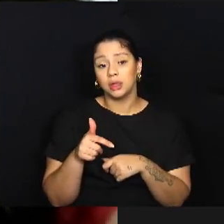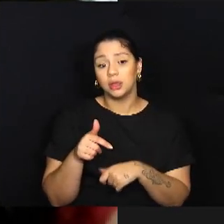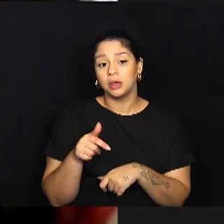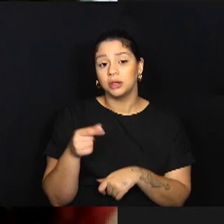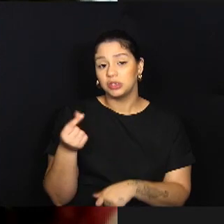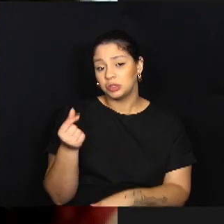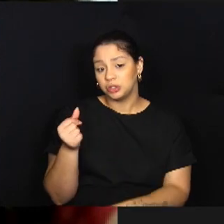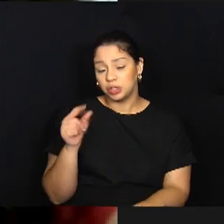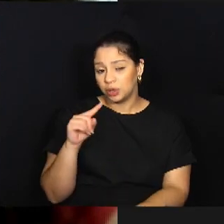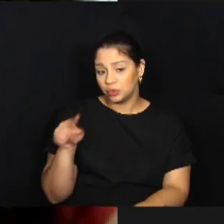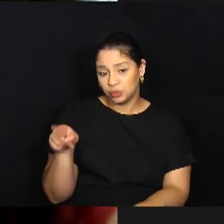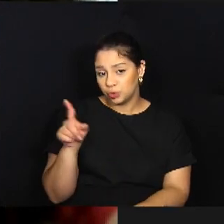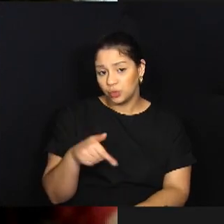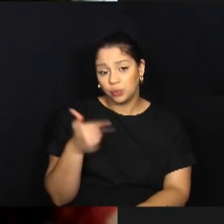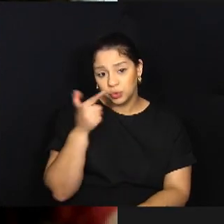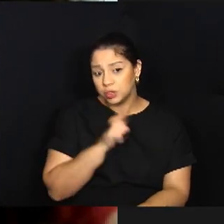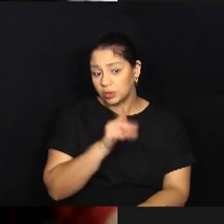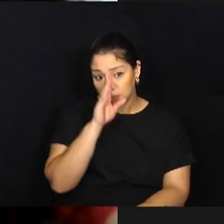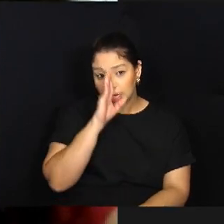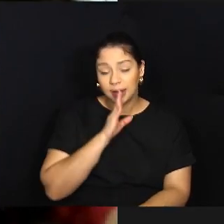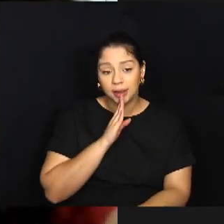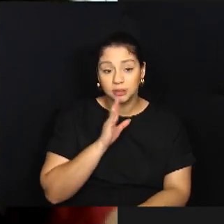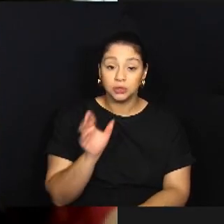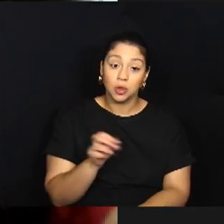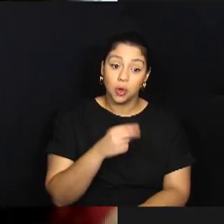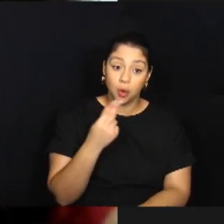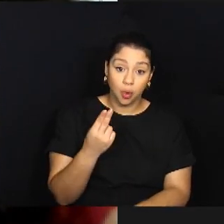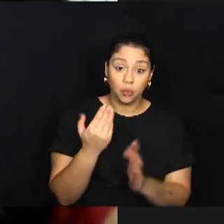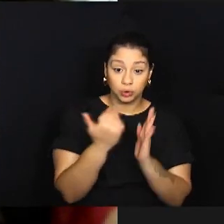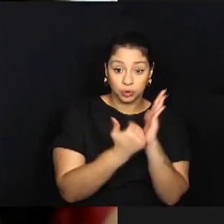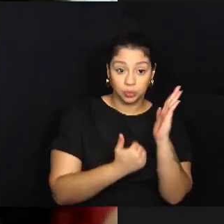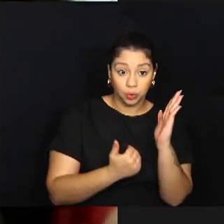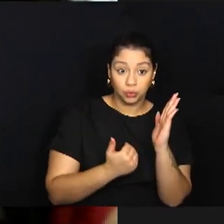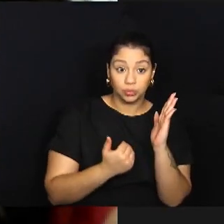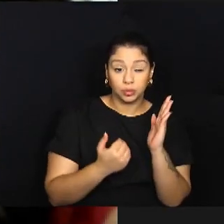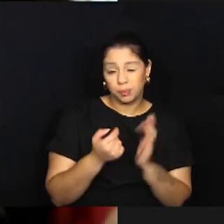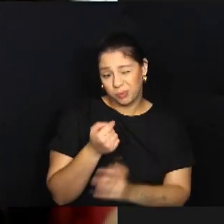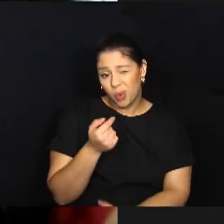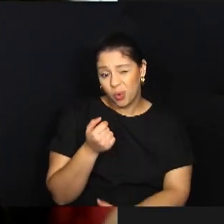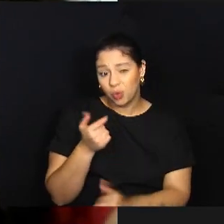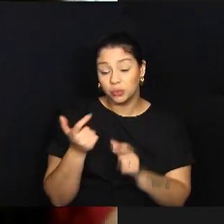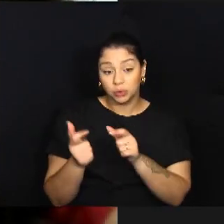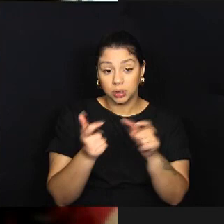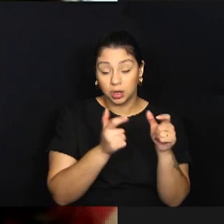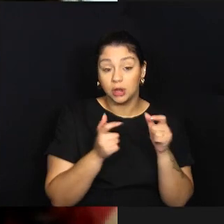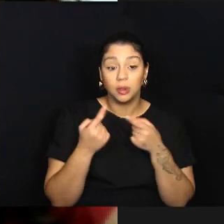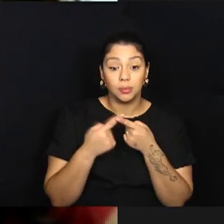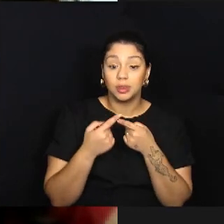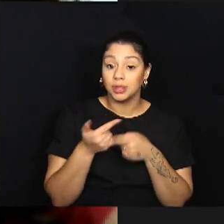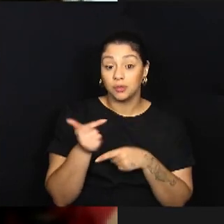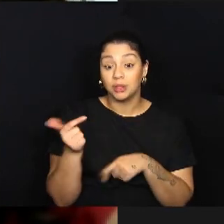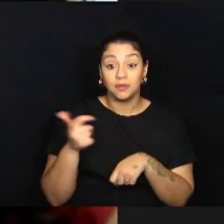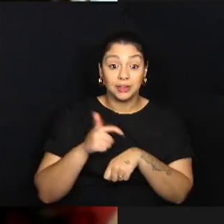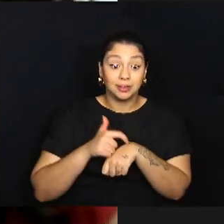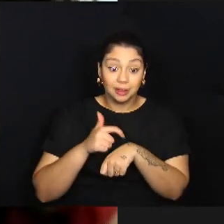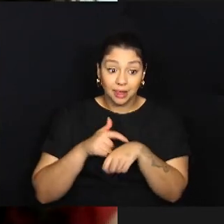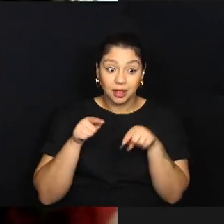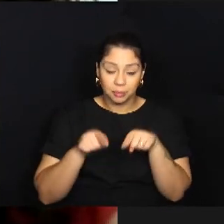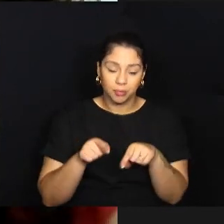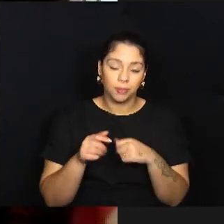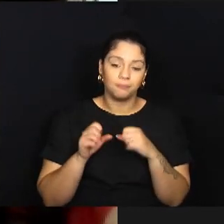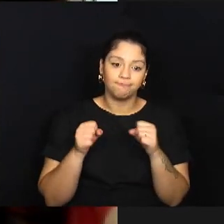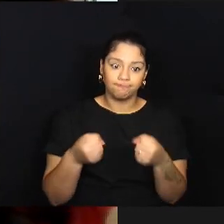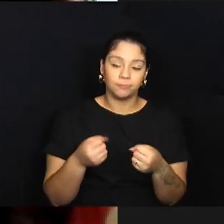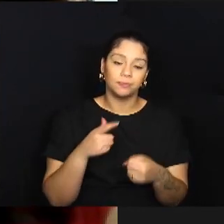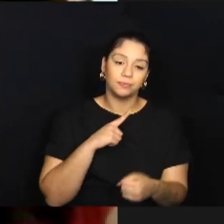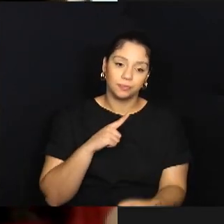conseguiu ficar de graça, ou algum desconto, mas foi em poucos lugares, até porque a gente não teve muito tempo para fazer isso, né? Isso